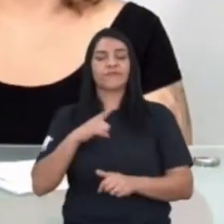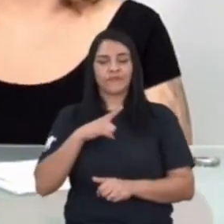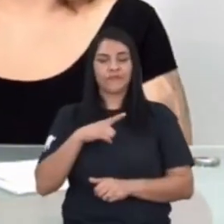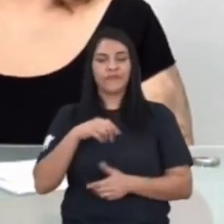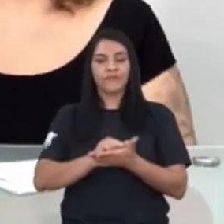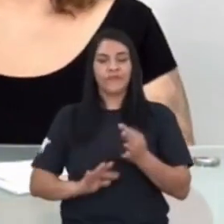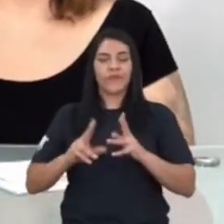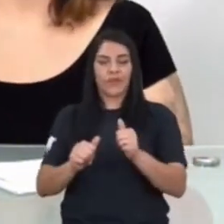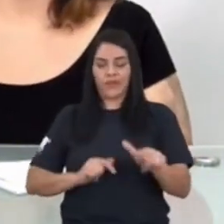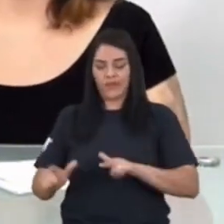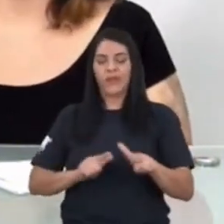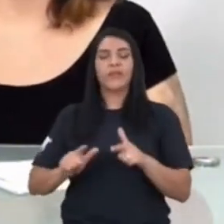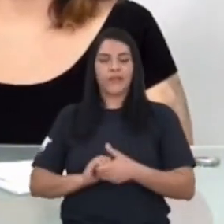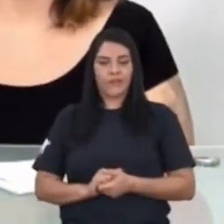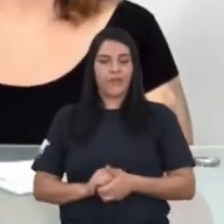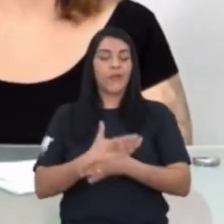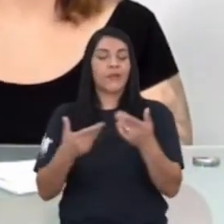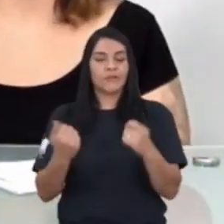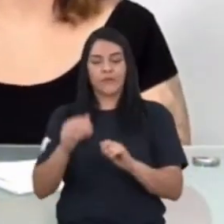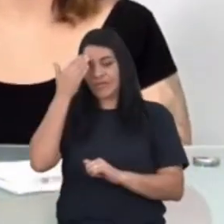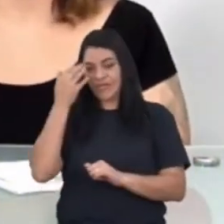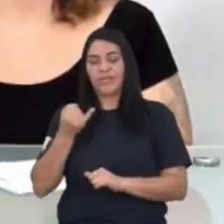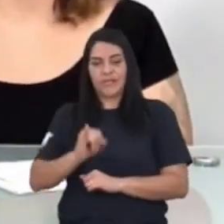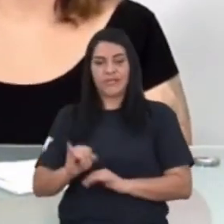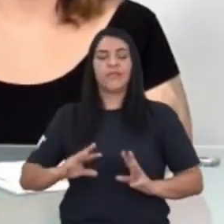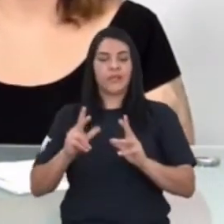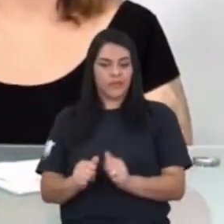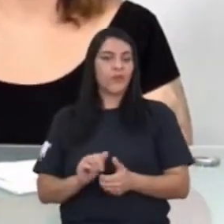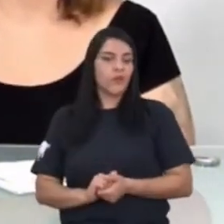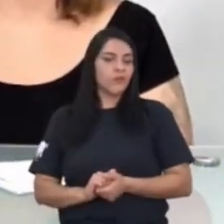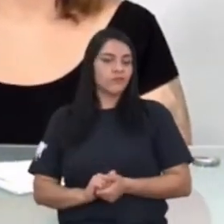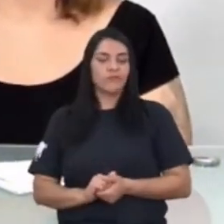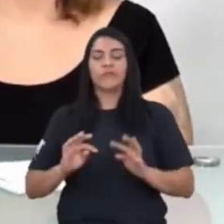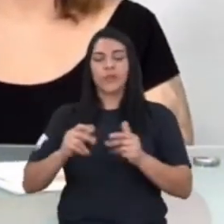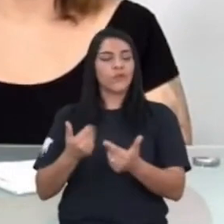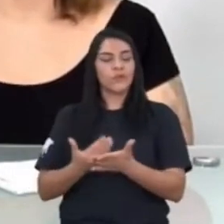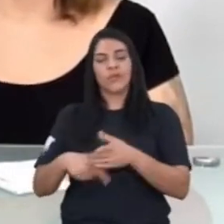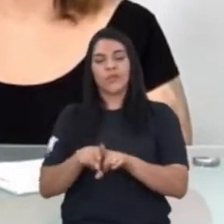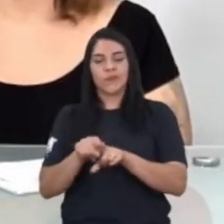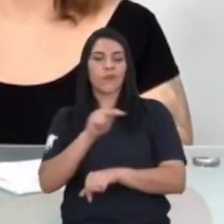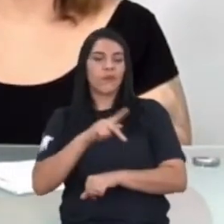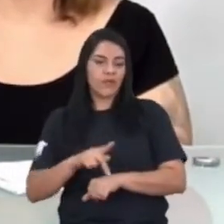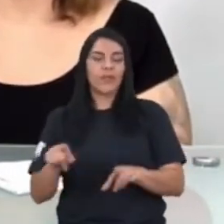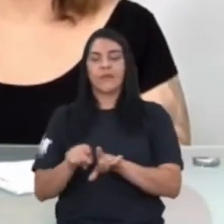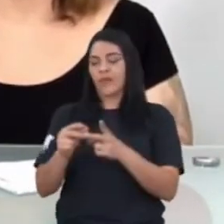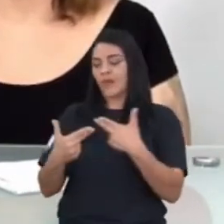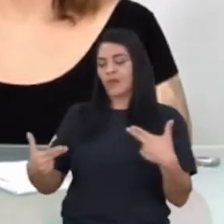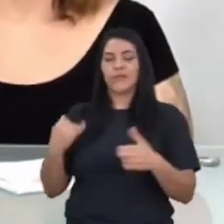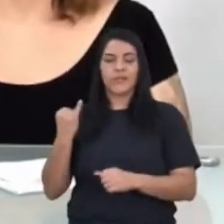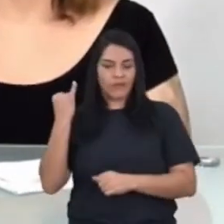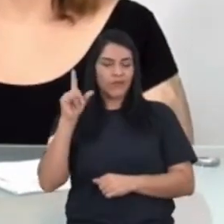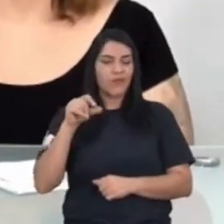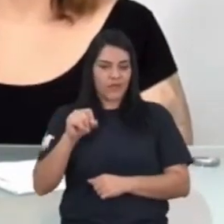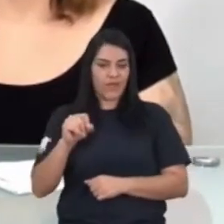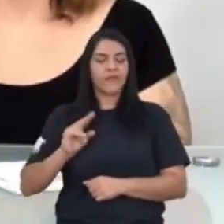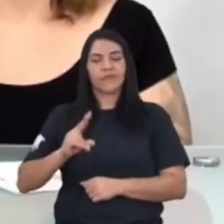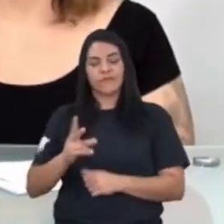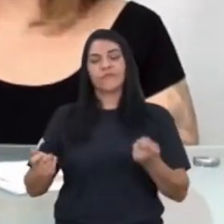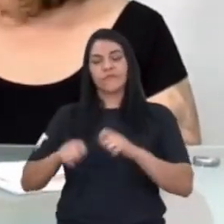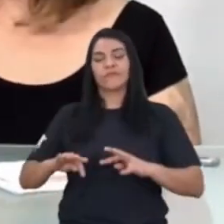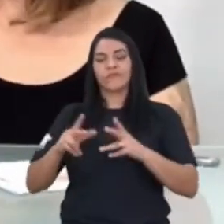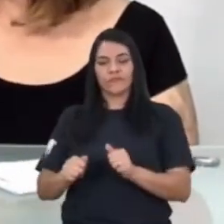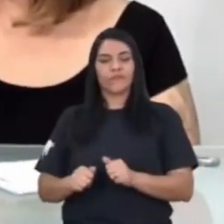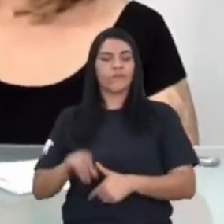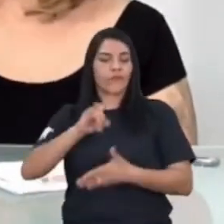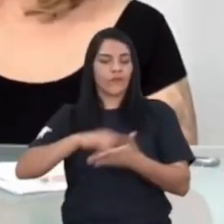Então, todo esse trabalho está sendo realizado, então a gente precisa entender se lá na ponta esse trabalho também vai ser efetivo, tanto para o estudante quanto para o professor. Outra coisa importante é que, à medida do possível que esses documentos